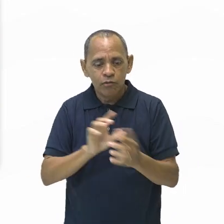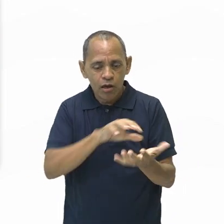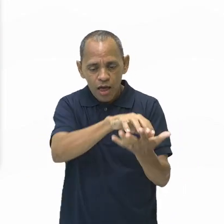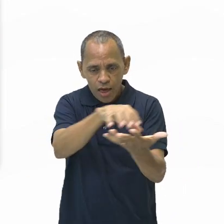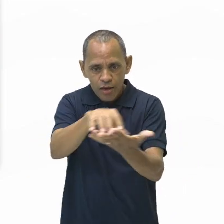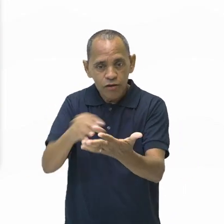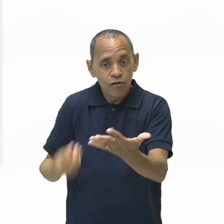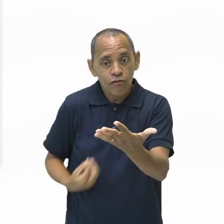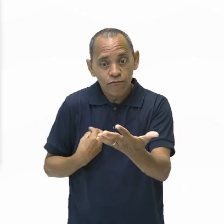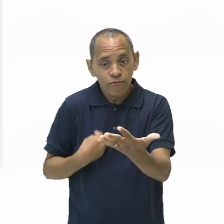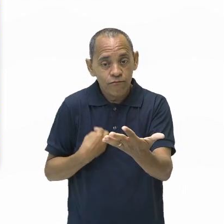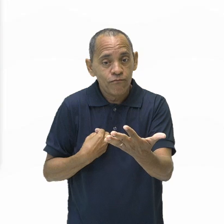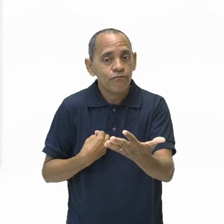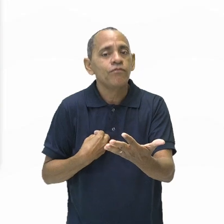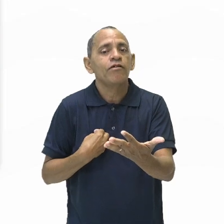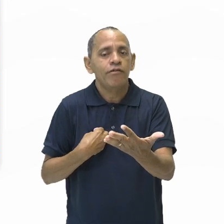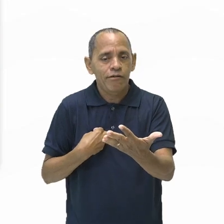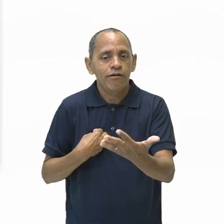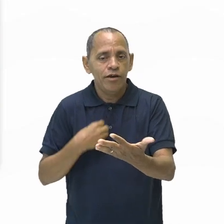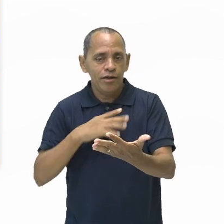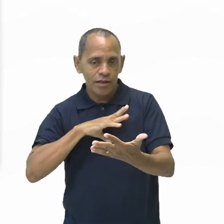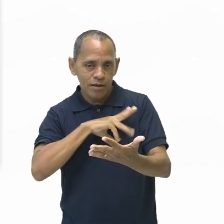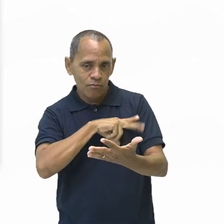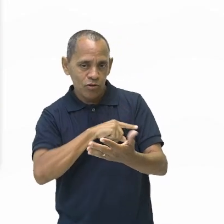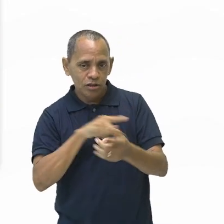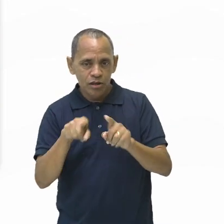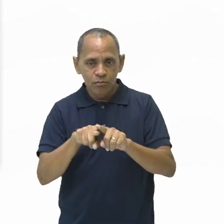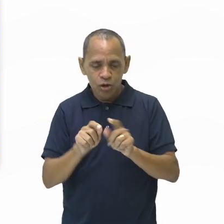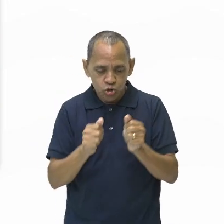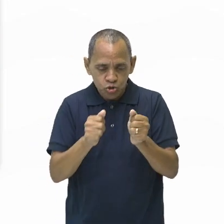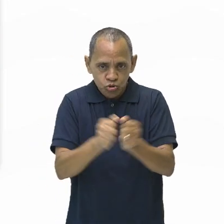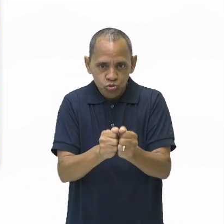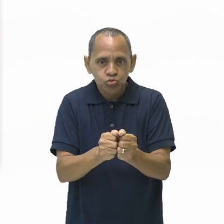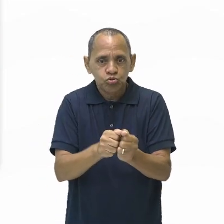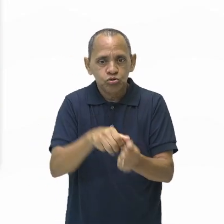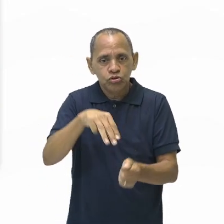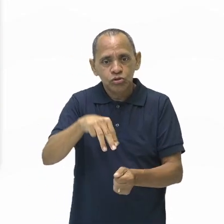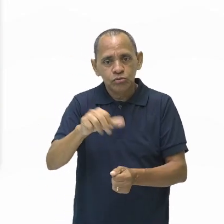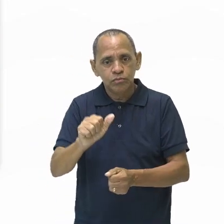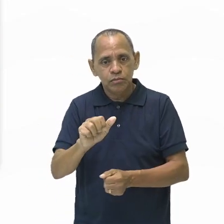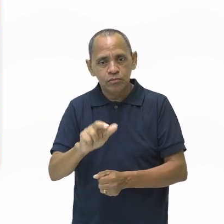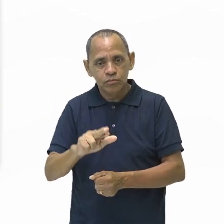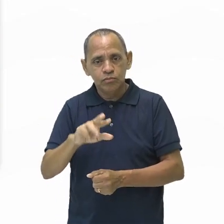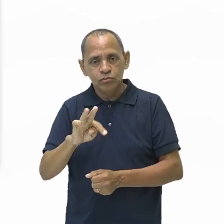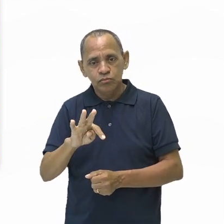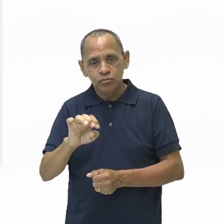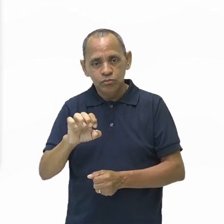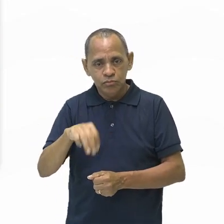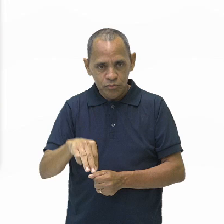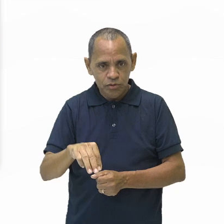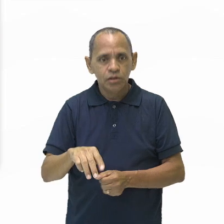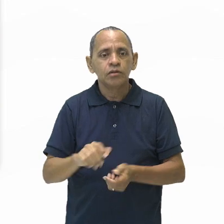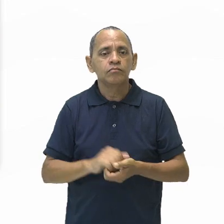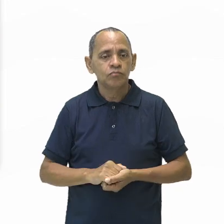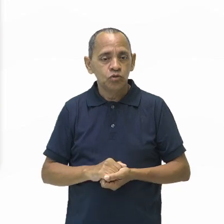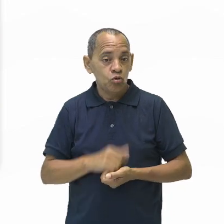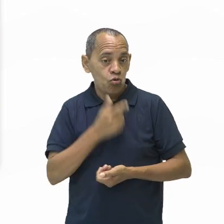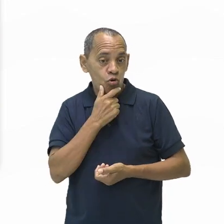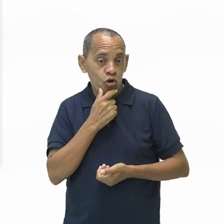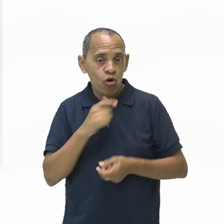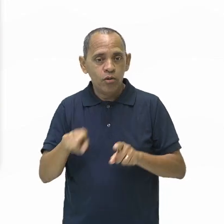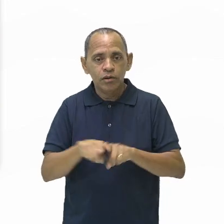o grande amor com Martim. Então vejam que os valores foram rompidos. Se ela luta,